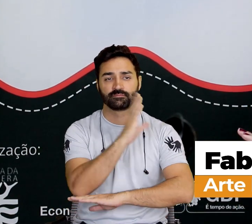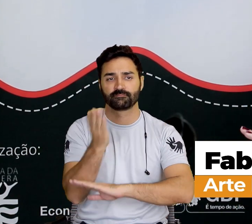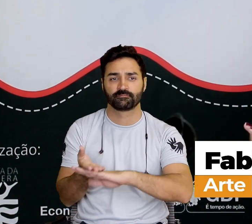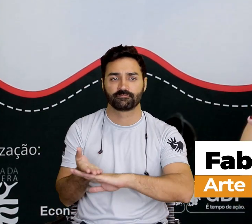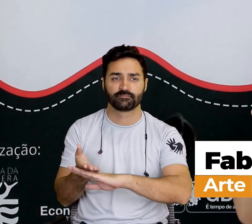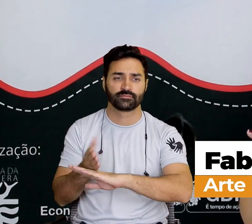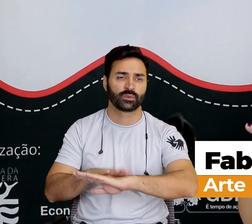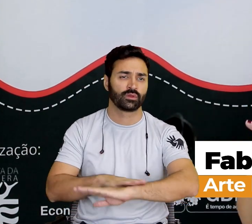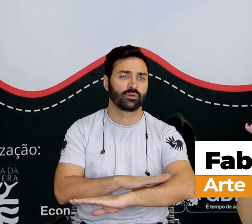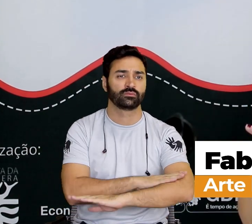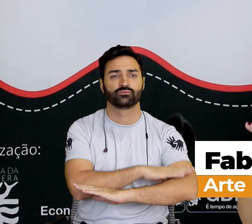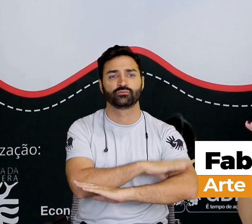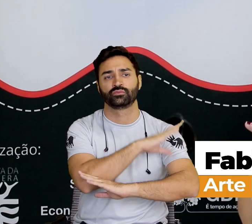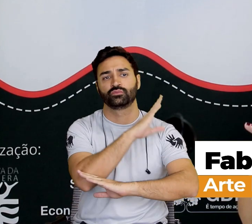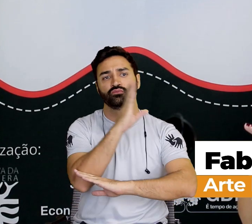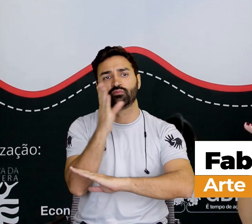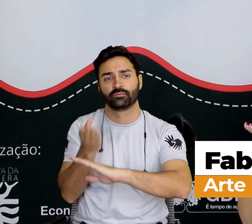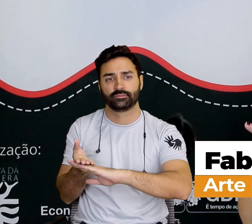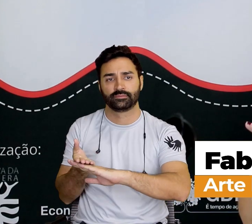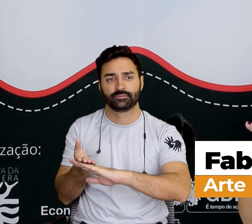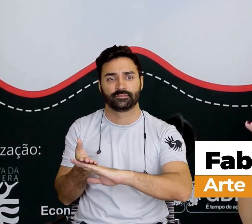O dia todo.